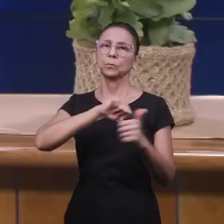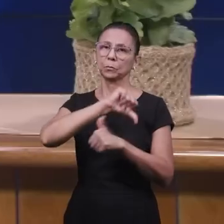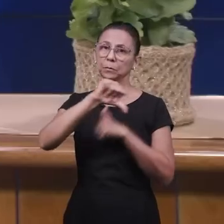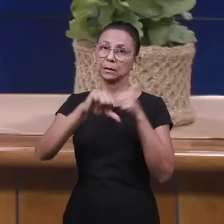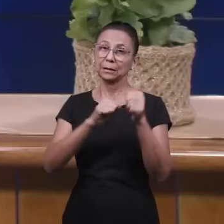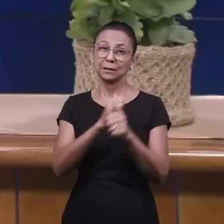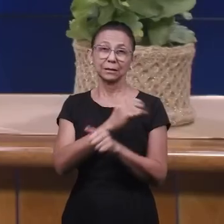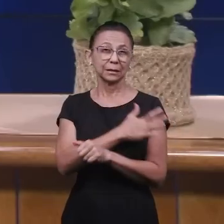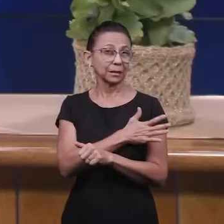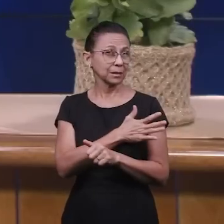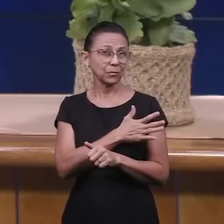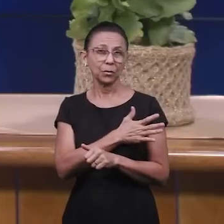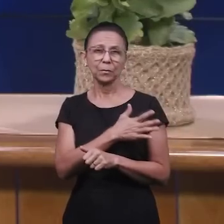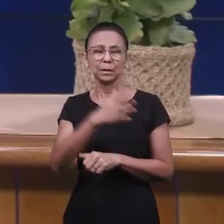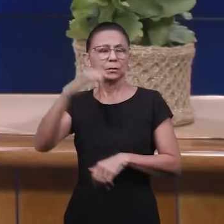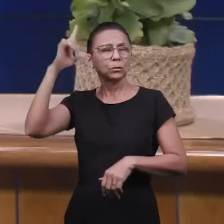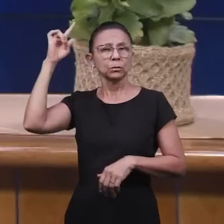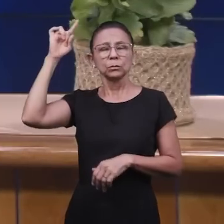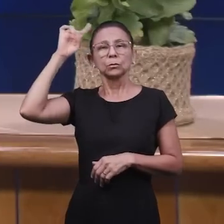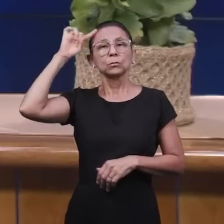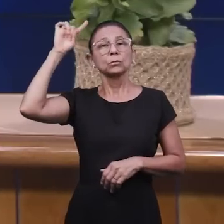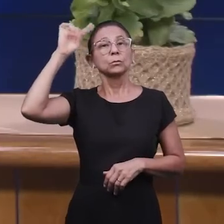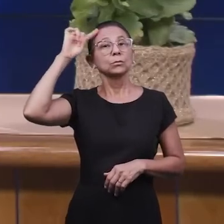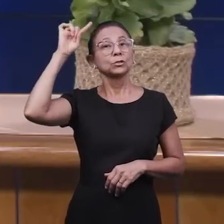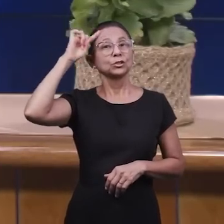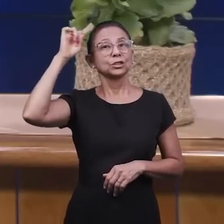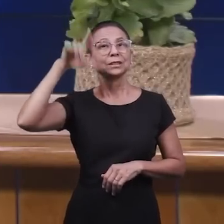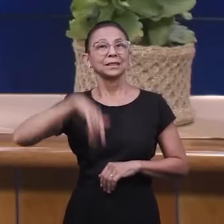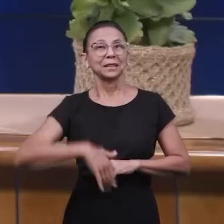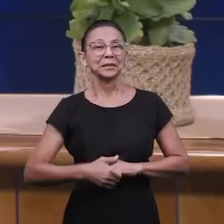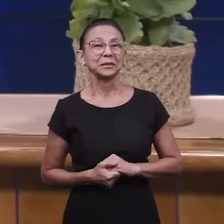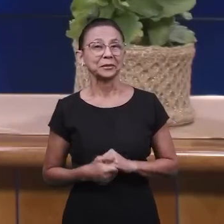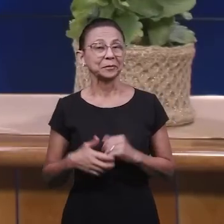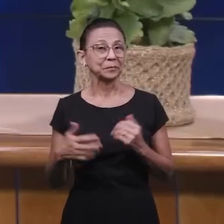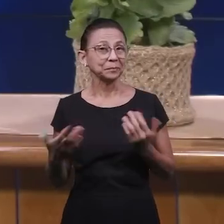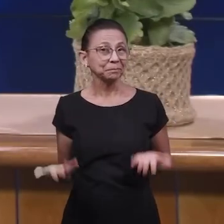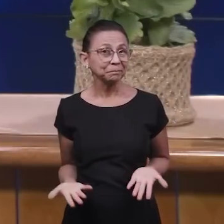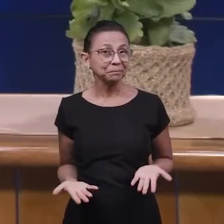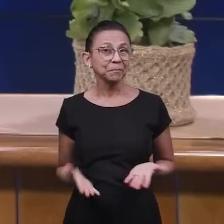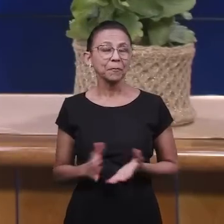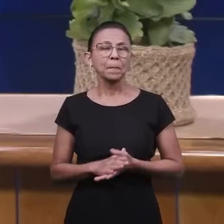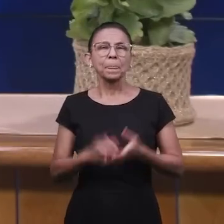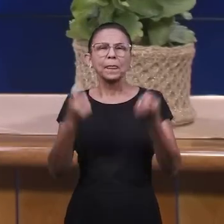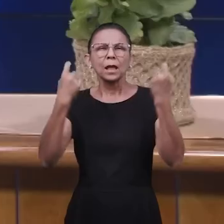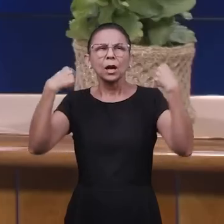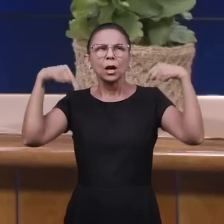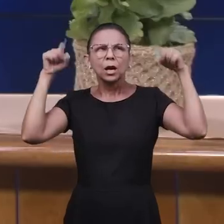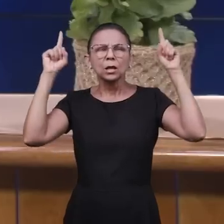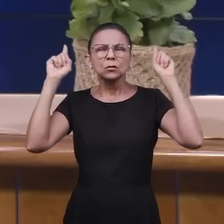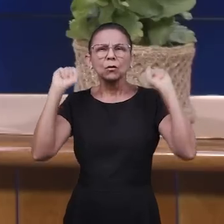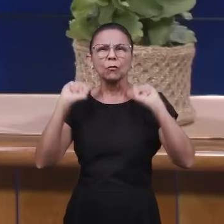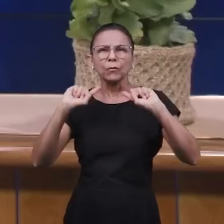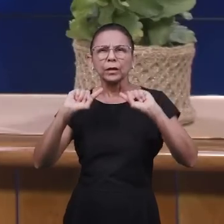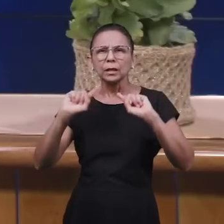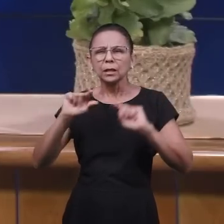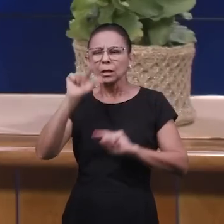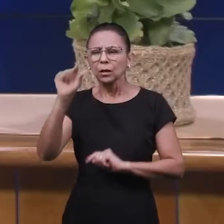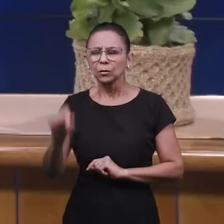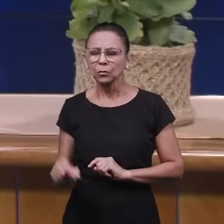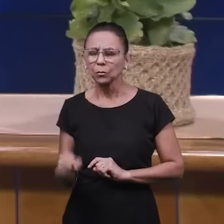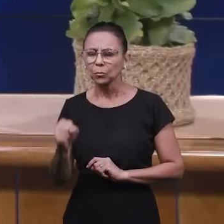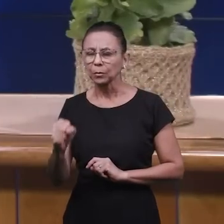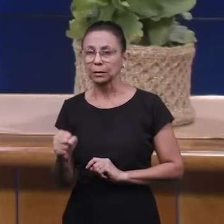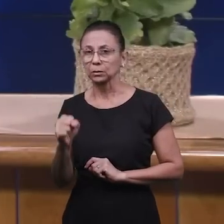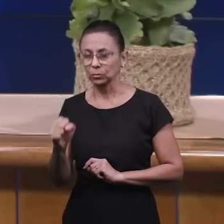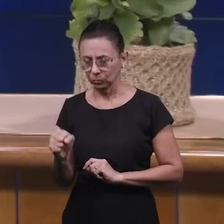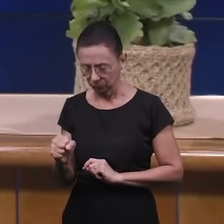Então, nessa hora, Deus tem levantado um povo que está pronto para ouvir a sua voz. No lugar de ouvir o som